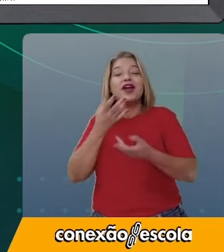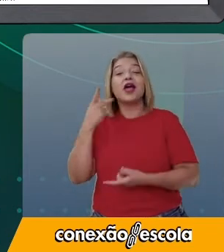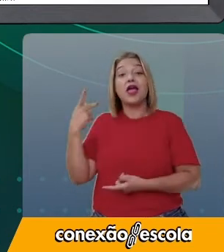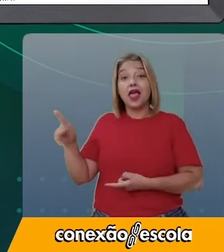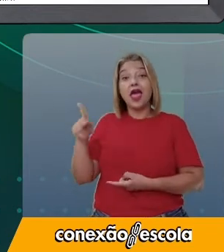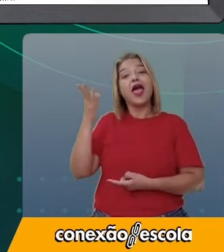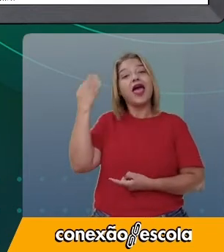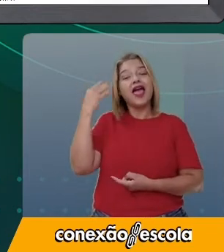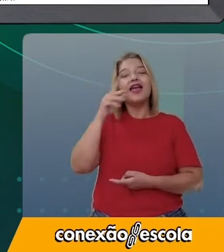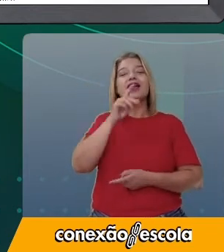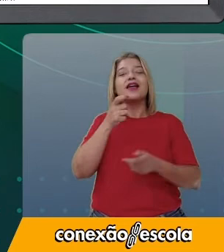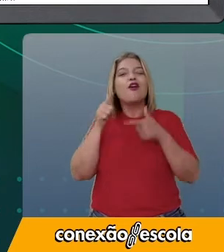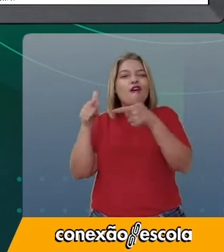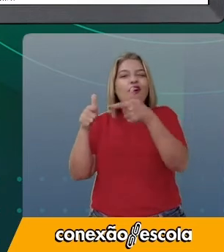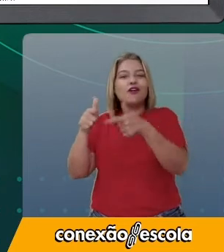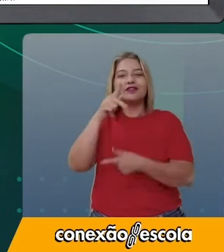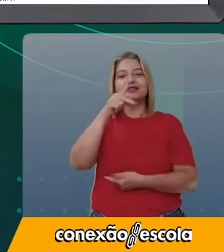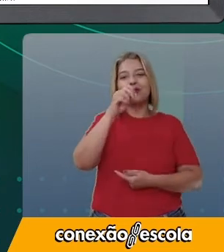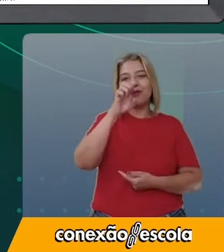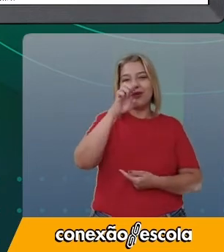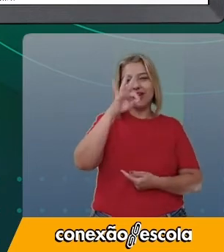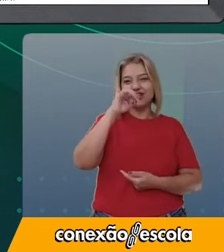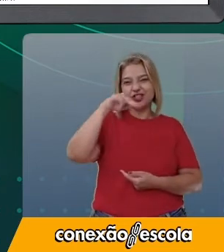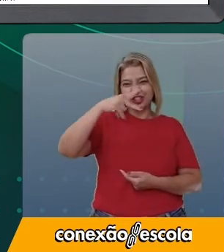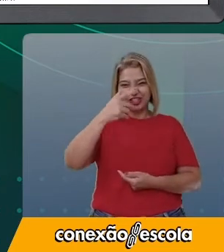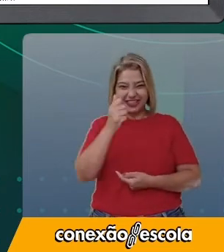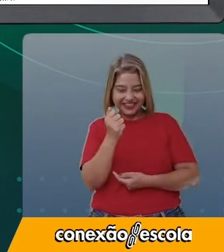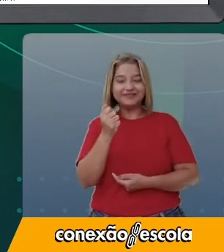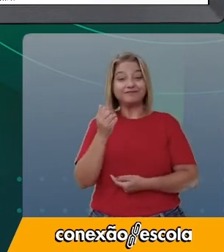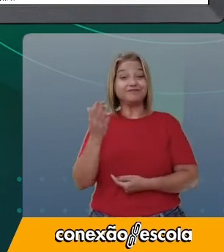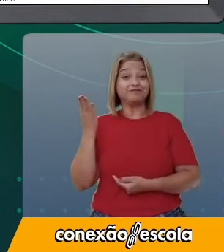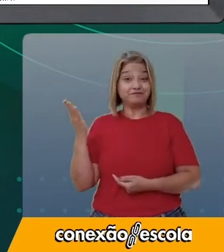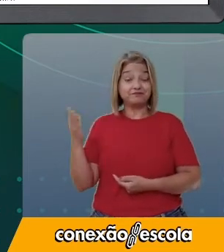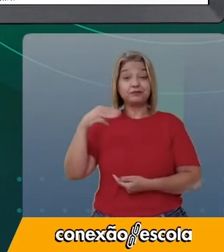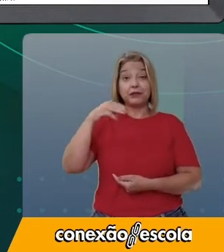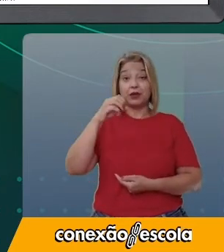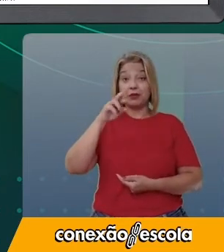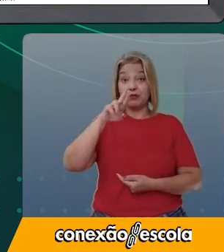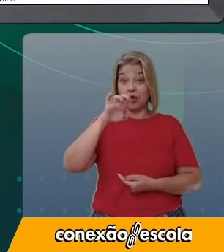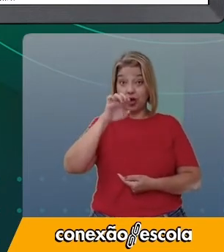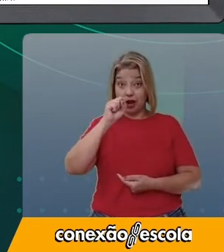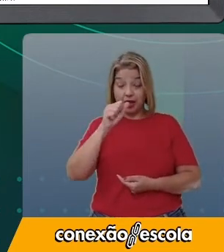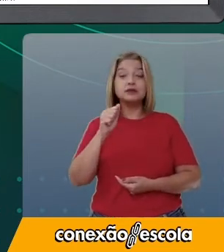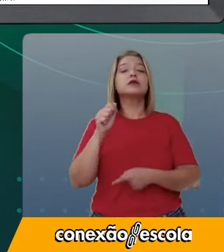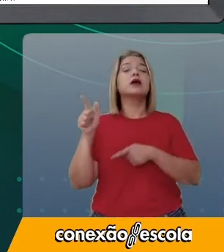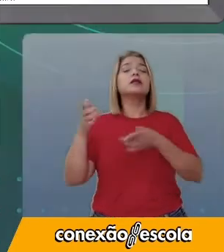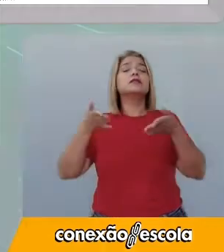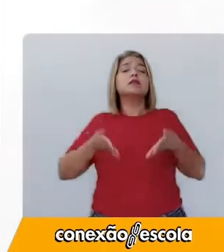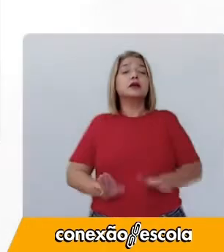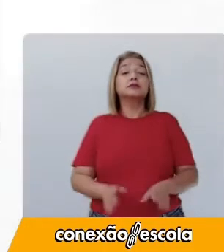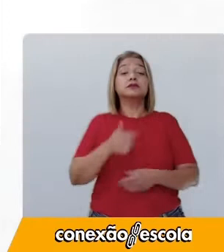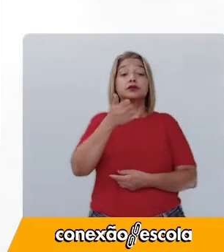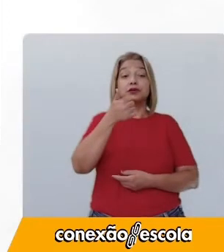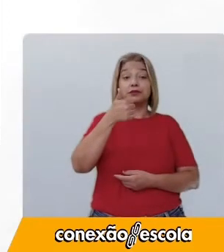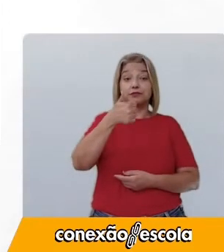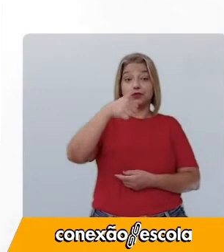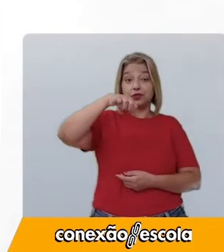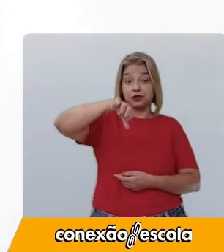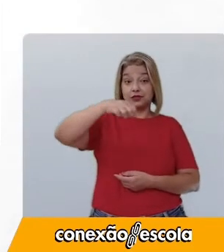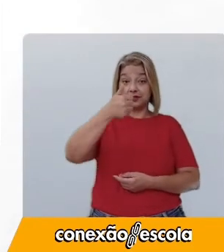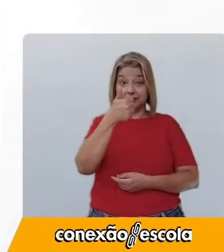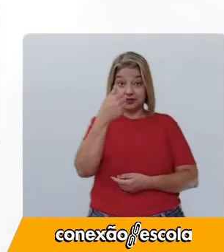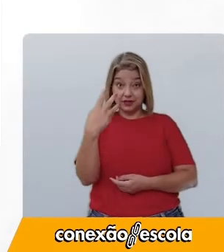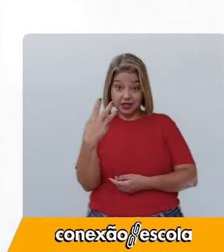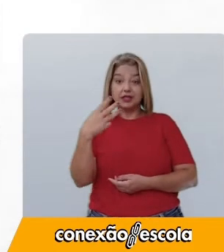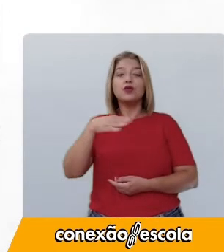era Poetinha. Então, Vinícius de Moraes, ele nasceu em 1913 e